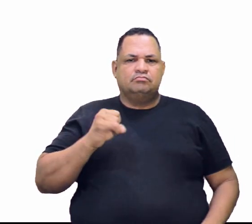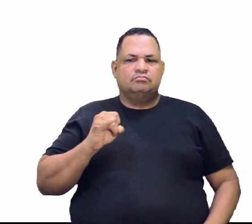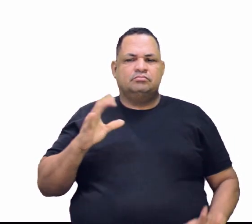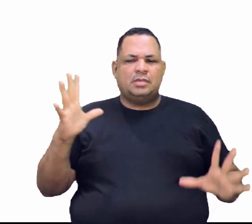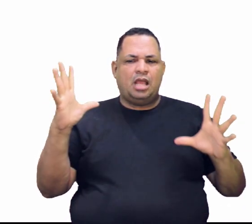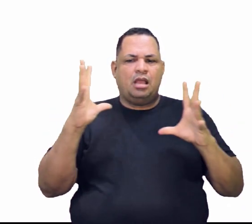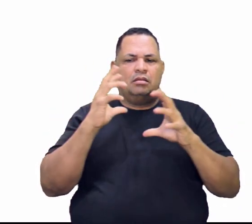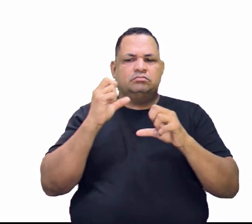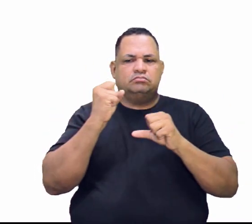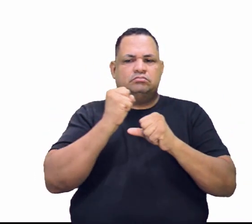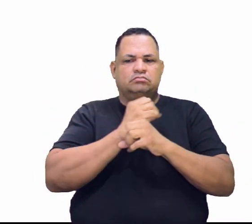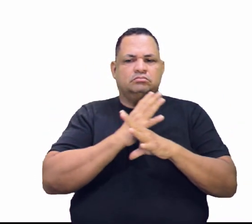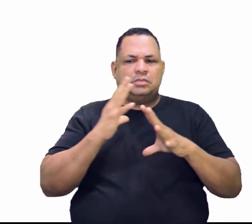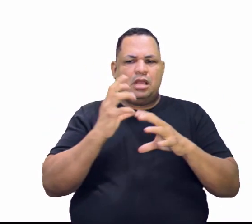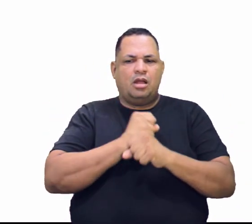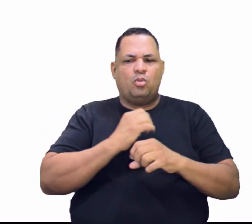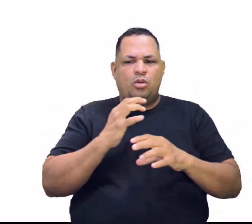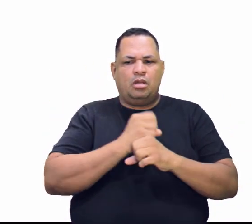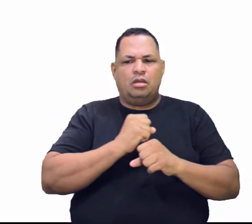for calcular